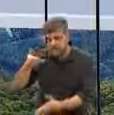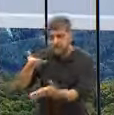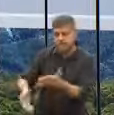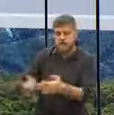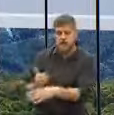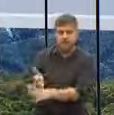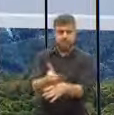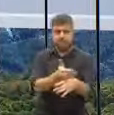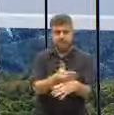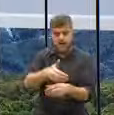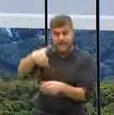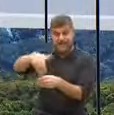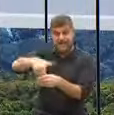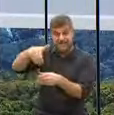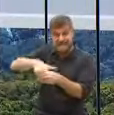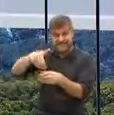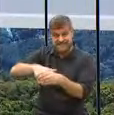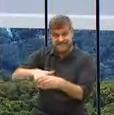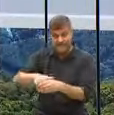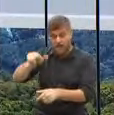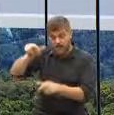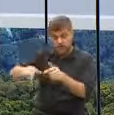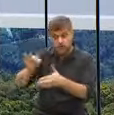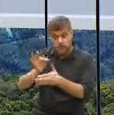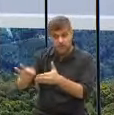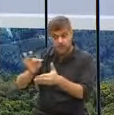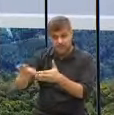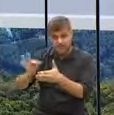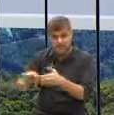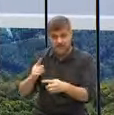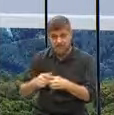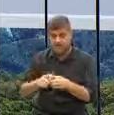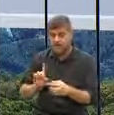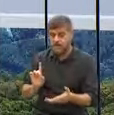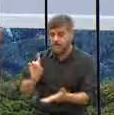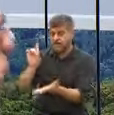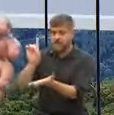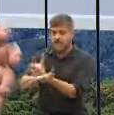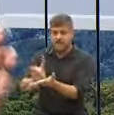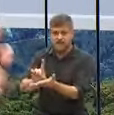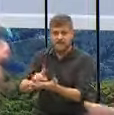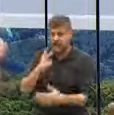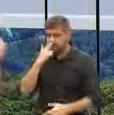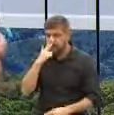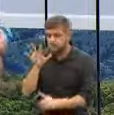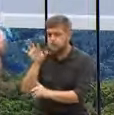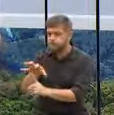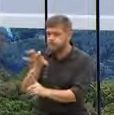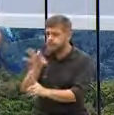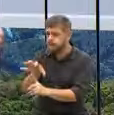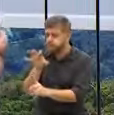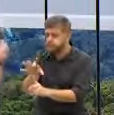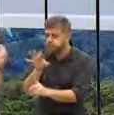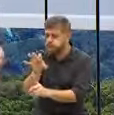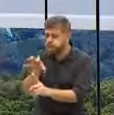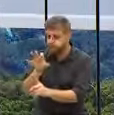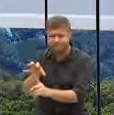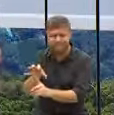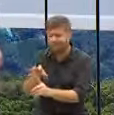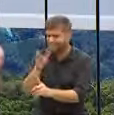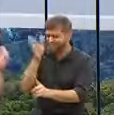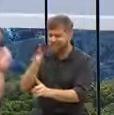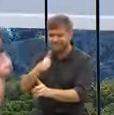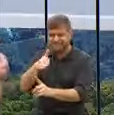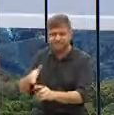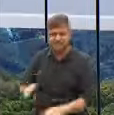executado, a eleição de conselheiros, entendeu? Porque senão eu vou lá levar uma doutrina para ele, exatamente. Porque foi